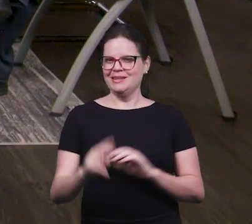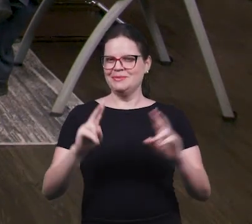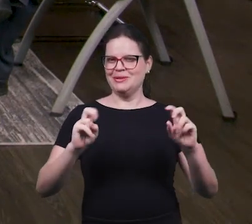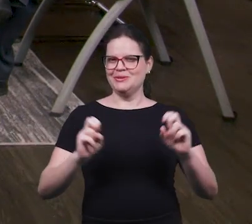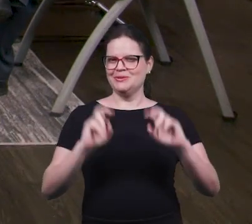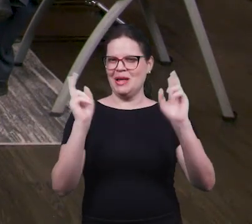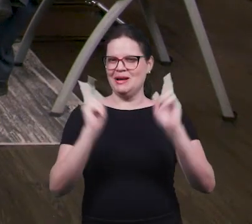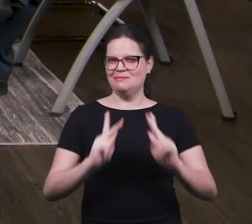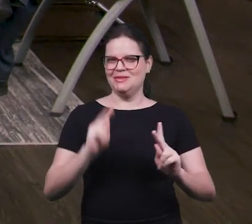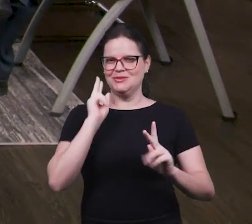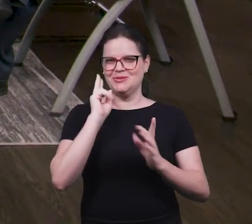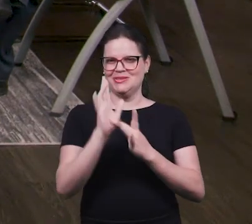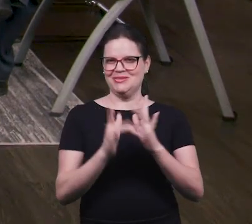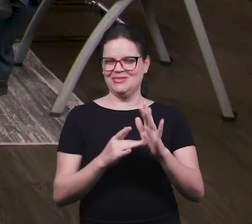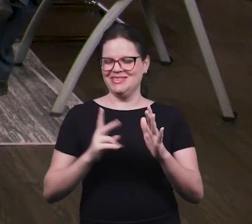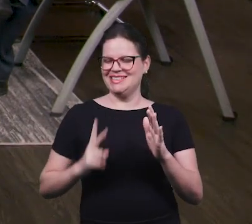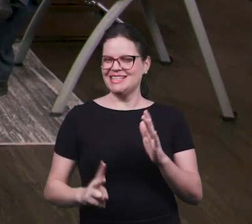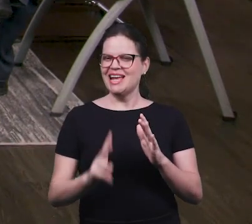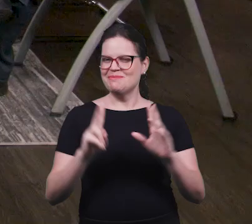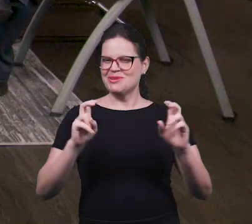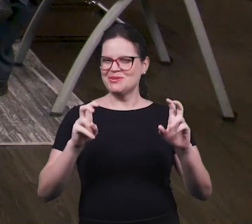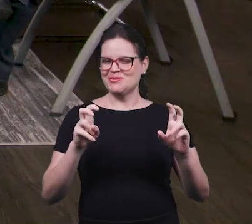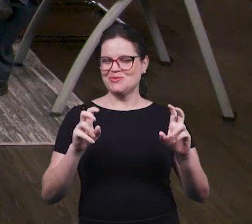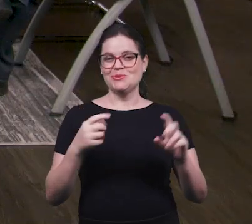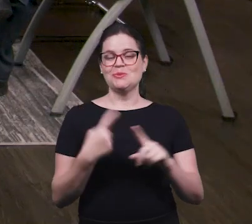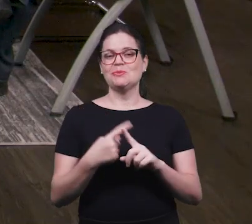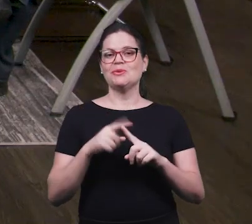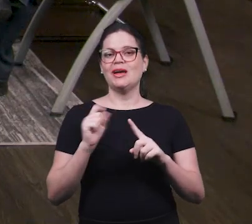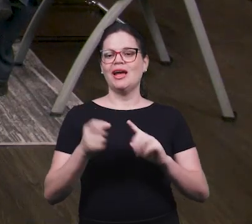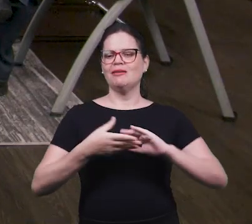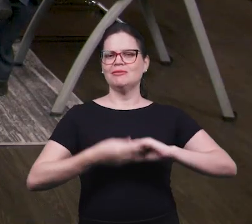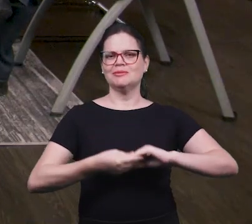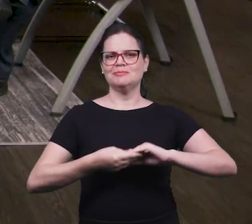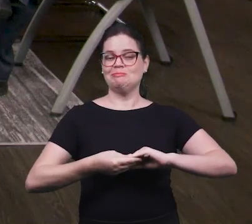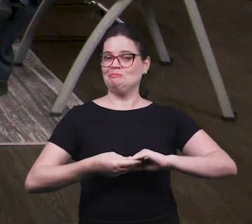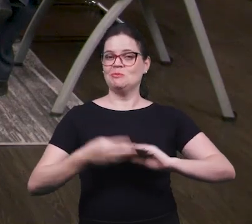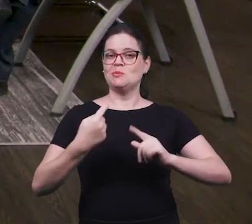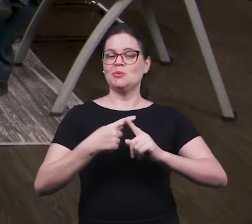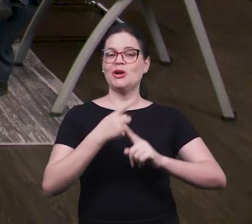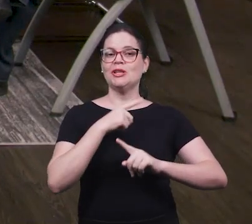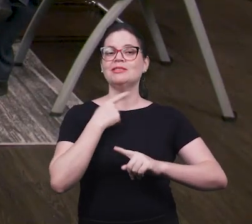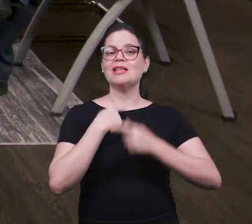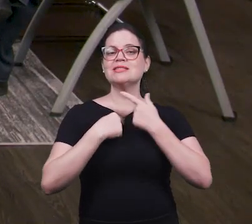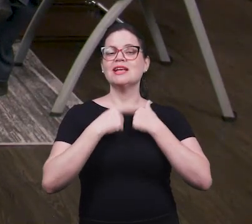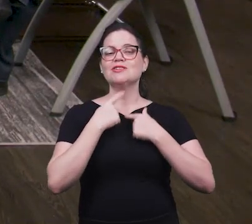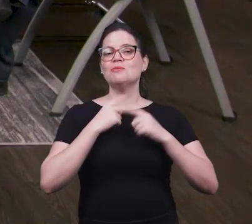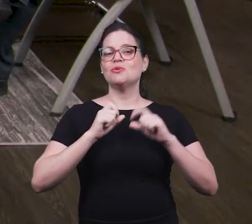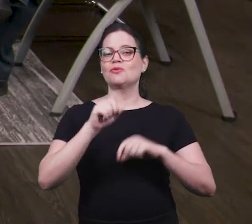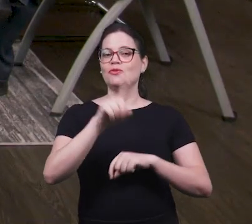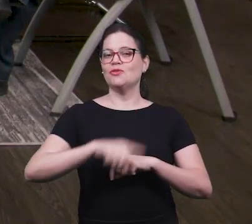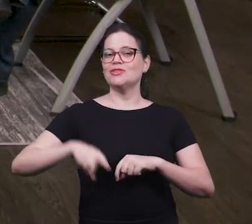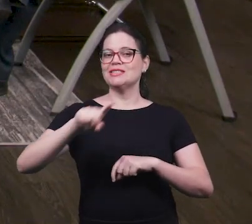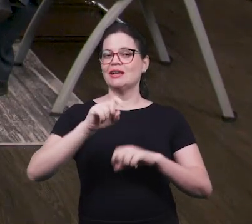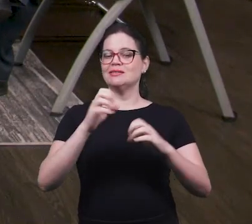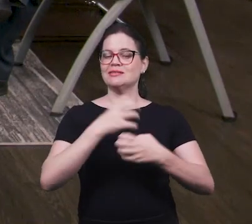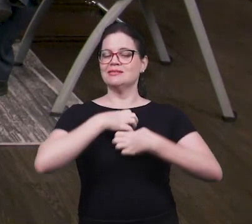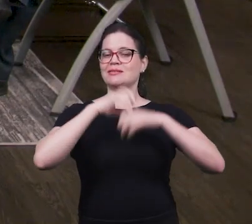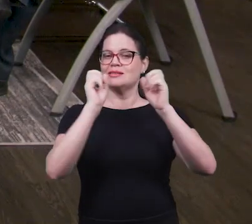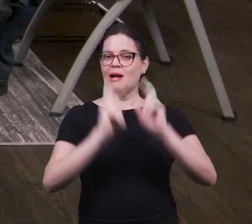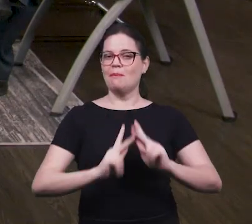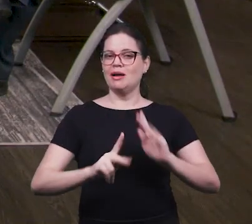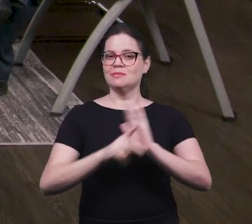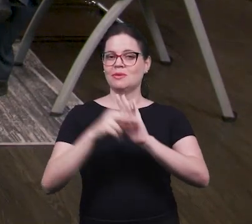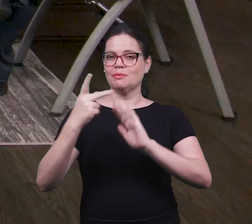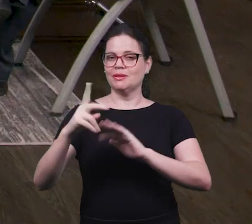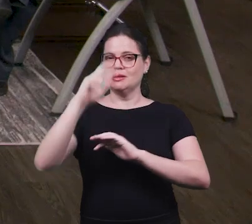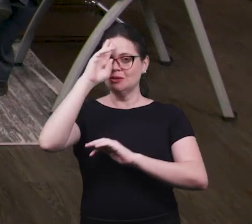esse assunto, a gente sempre toca nesse assunto, que esse é o nosso desejo, essa maneira de nos cumprimentarmos, o desejo